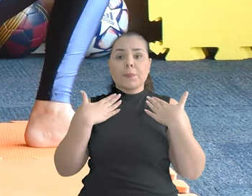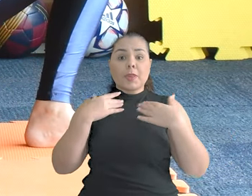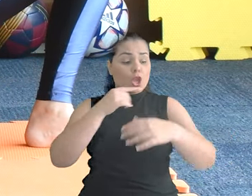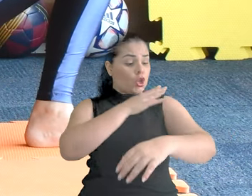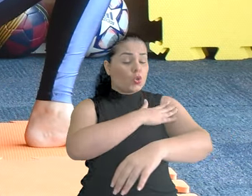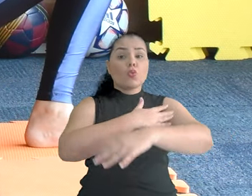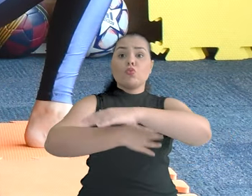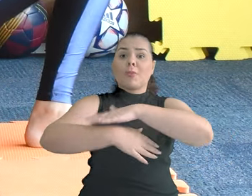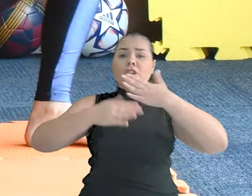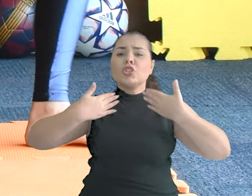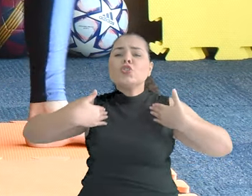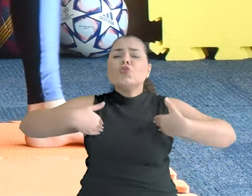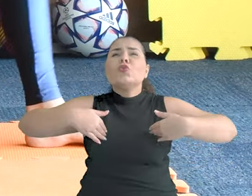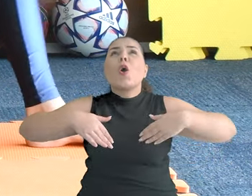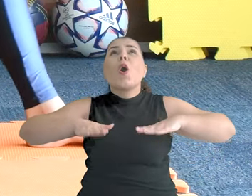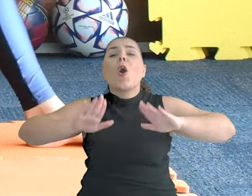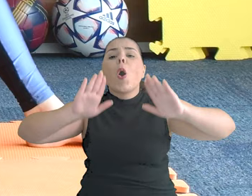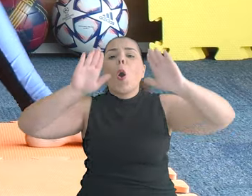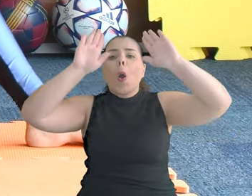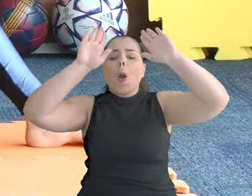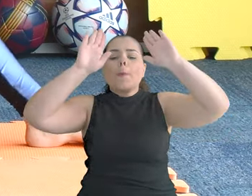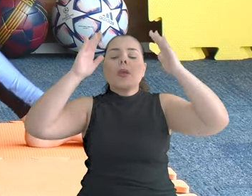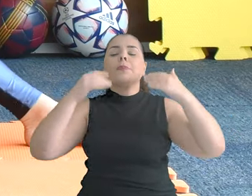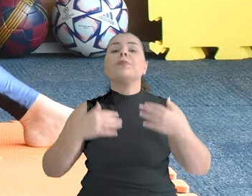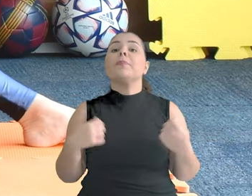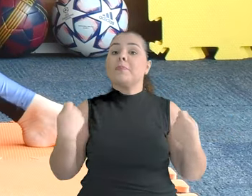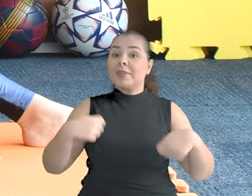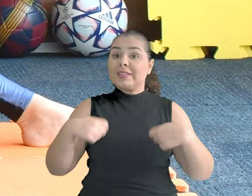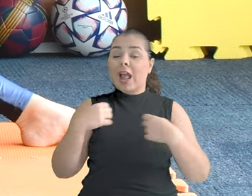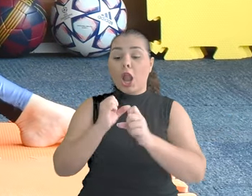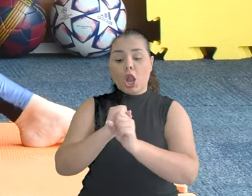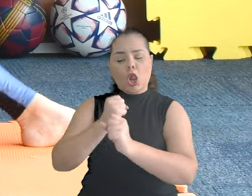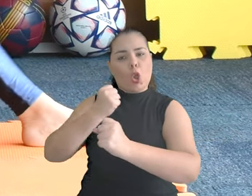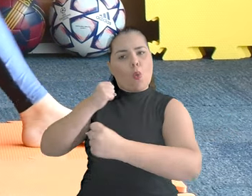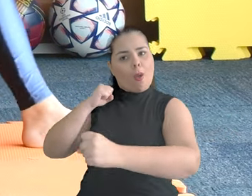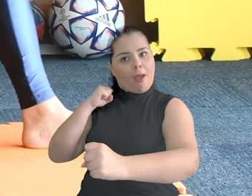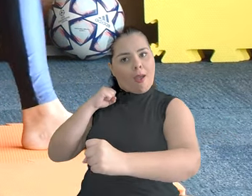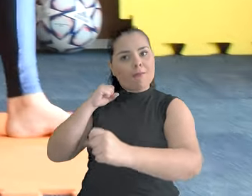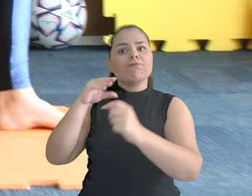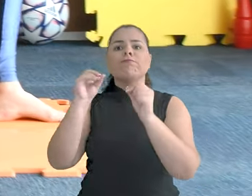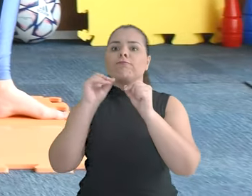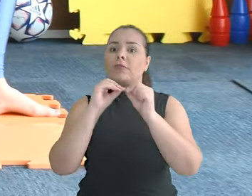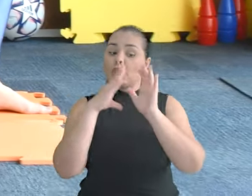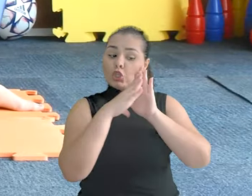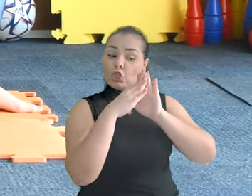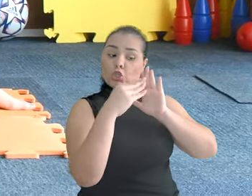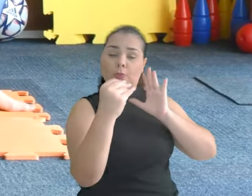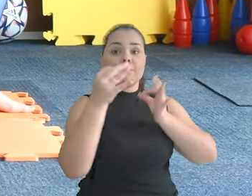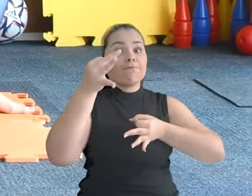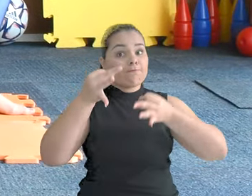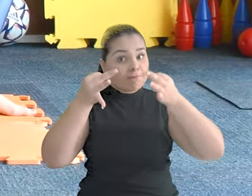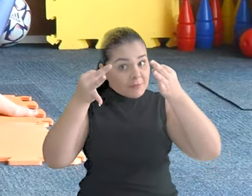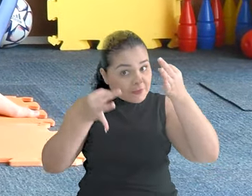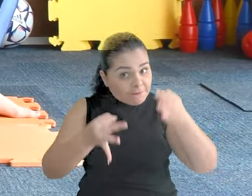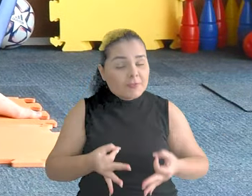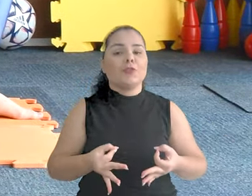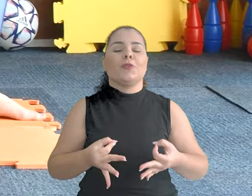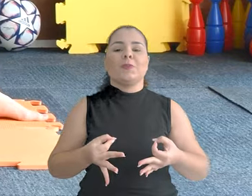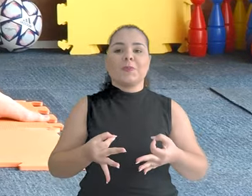Sobe o braço. E vem pra trás. Estica. Pra